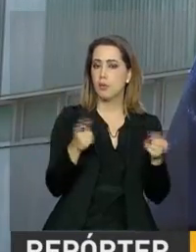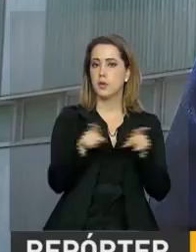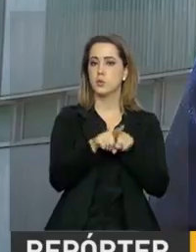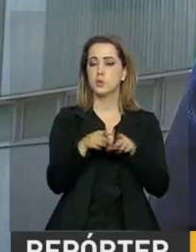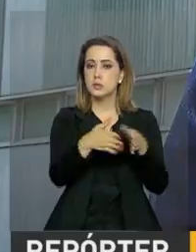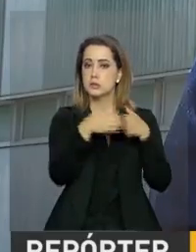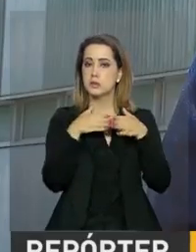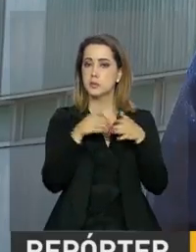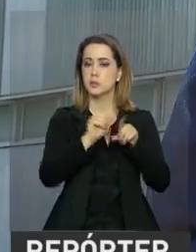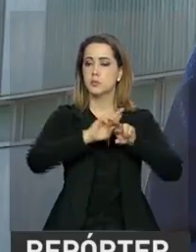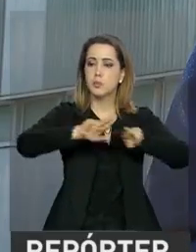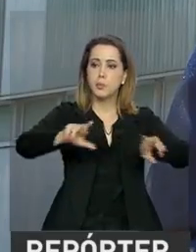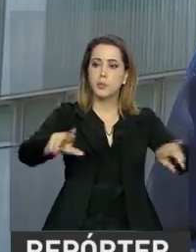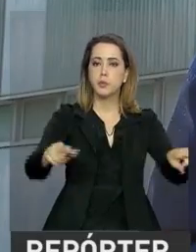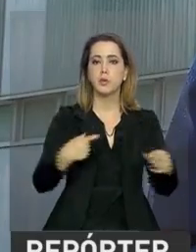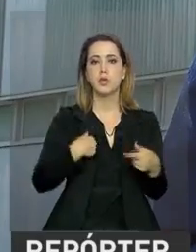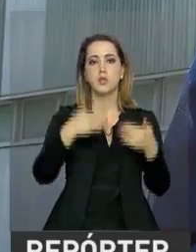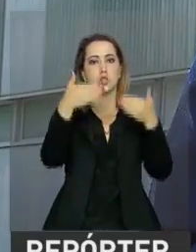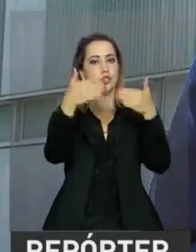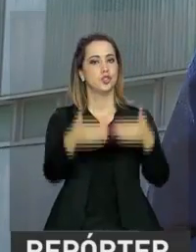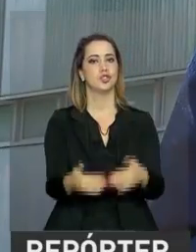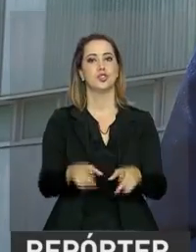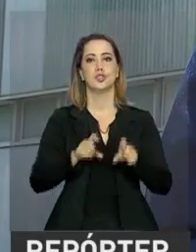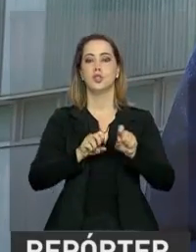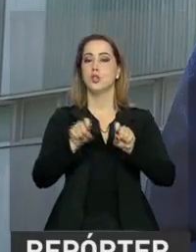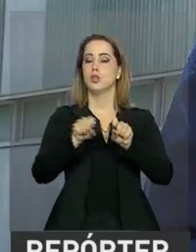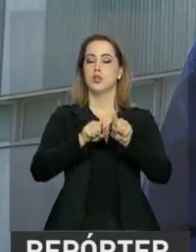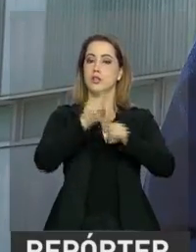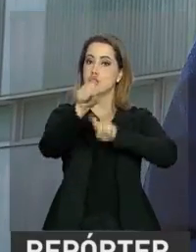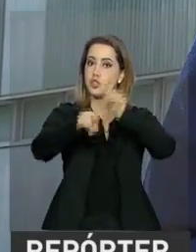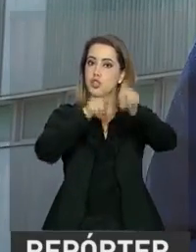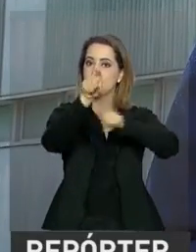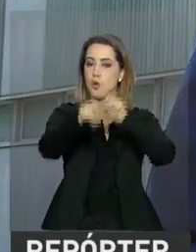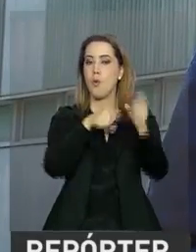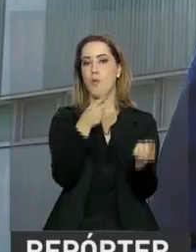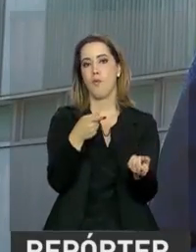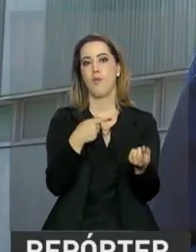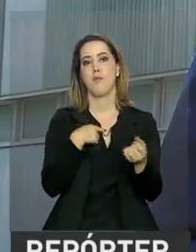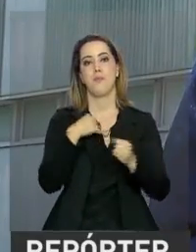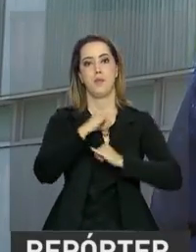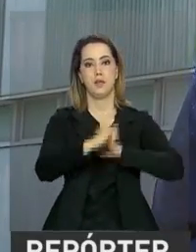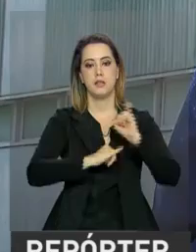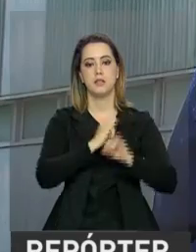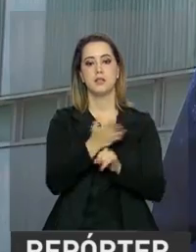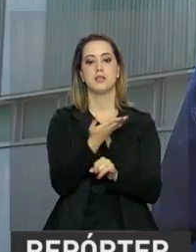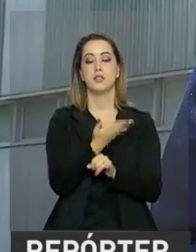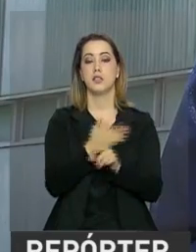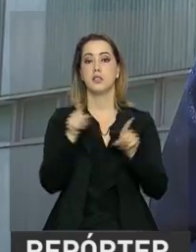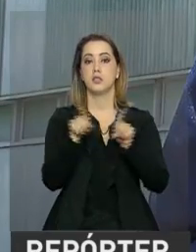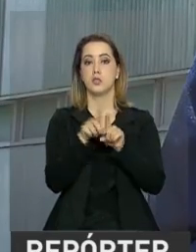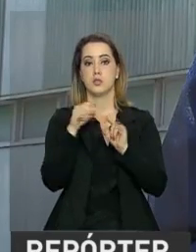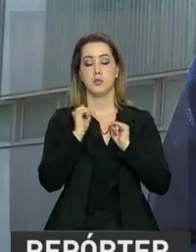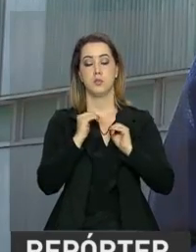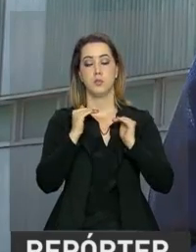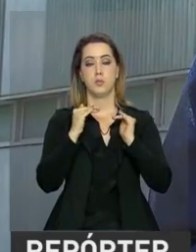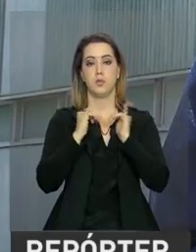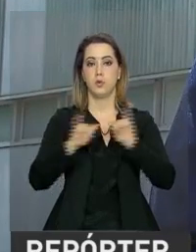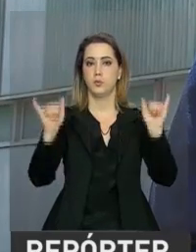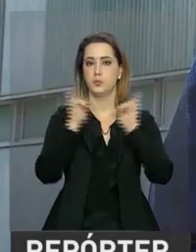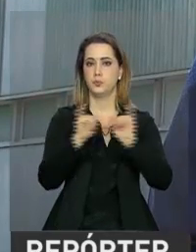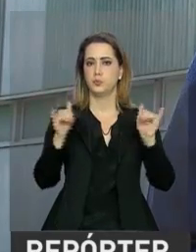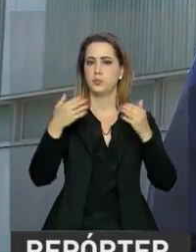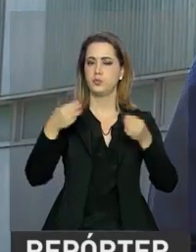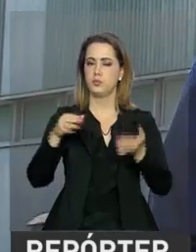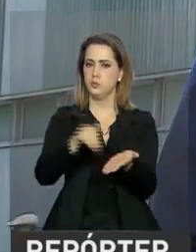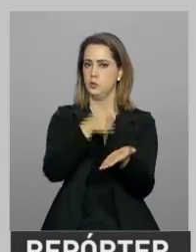com requerimentos na frente de um computador, pelo portal ESPU, lançado hoje pela Secretaria do